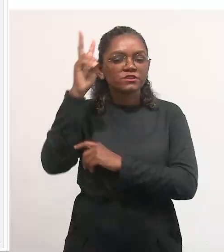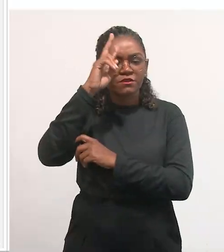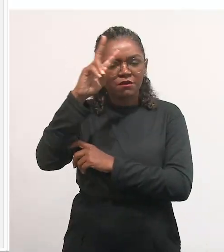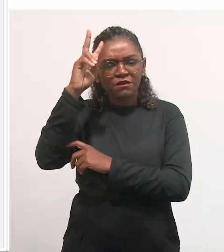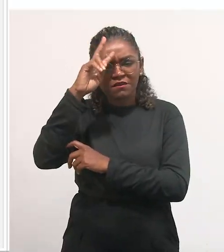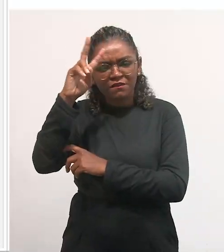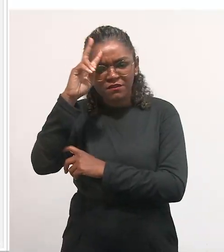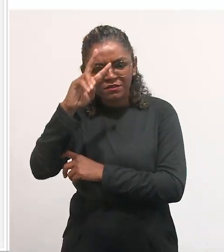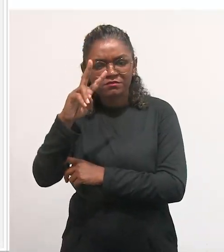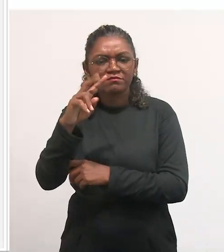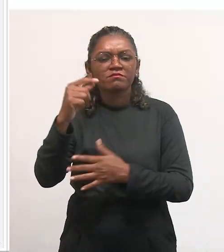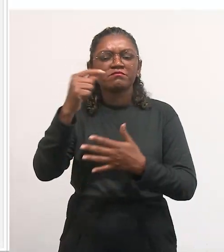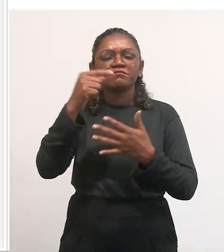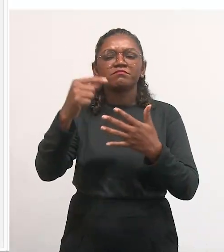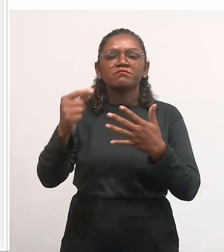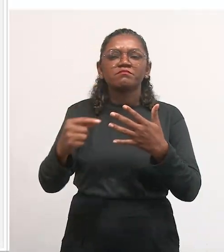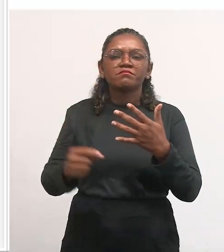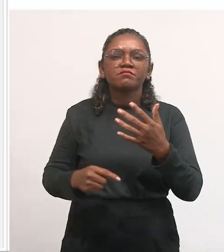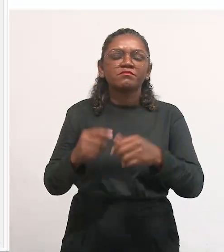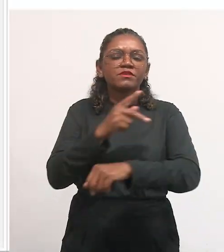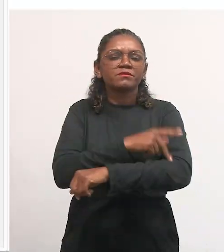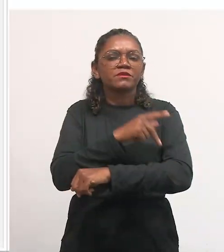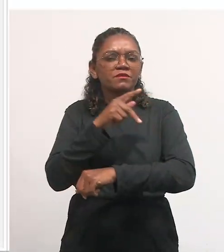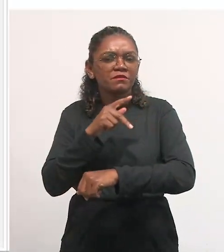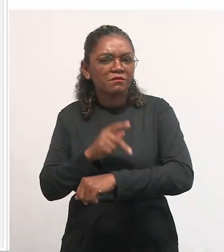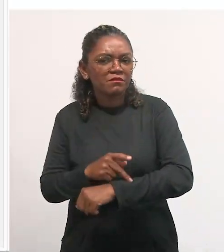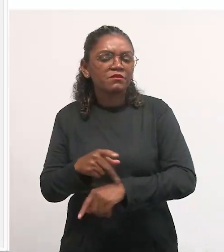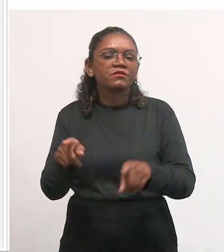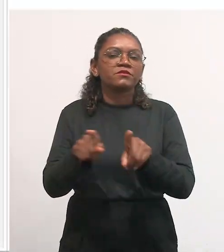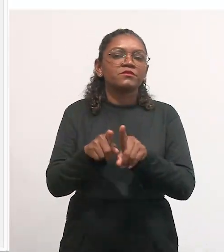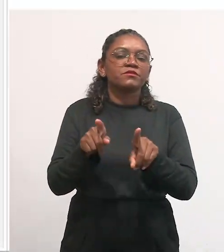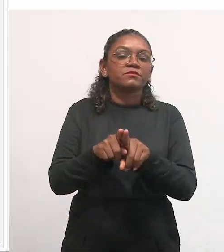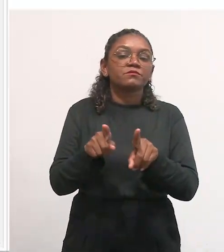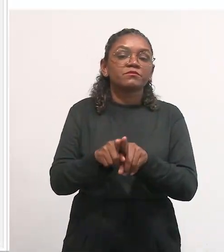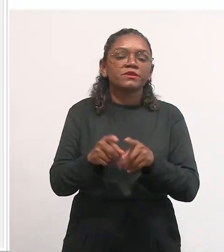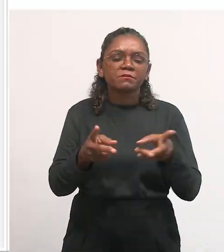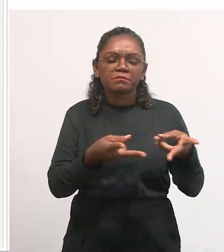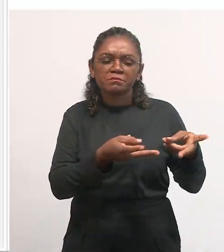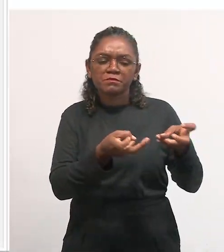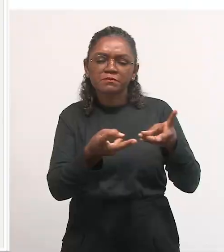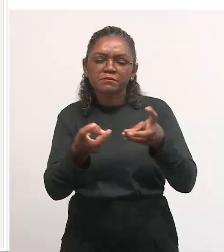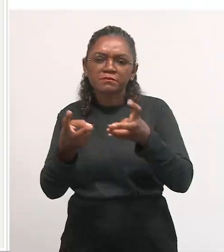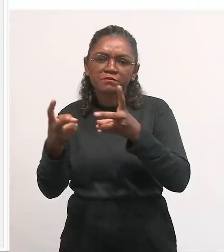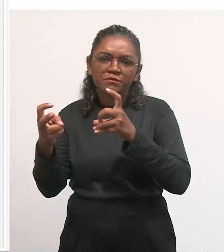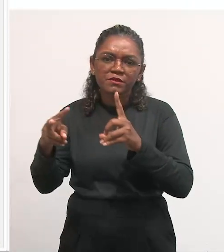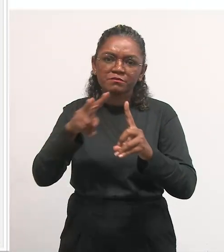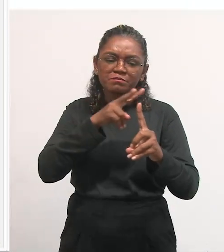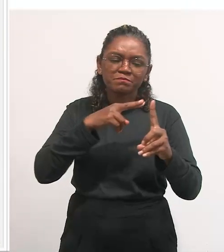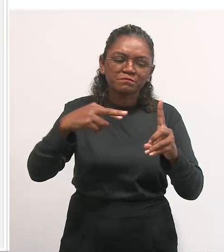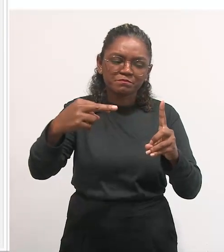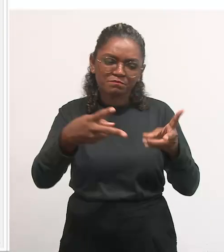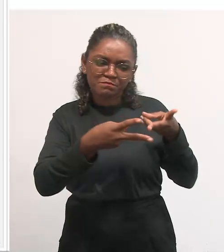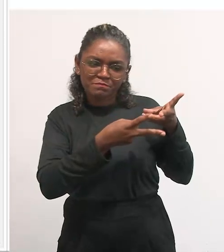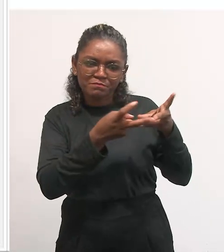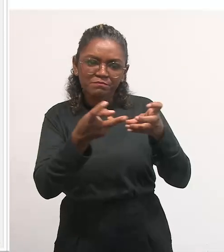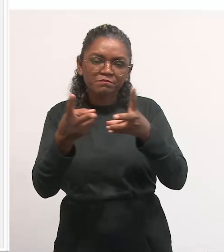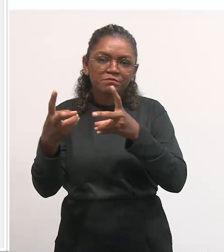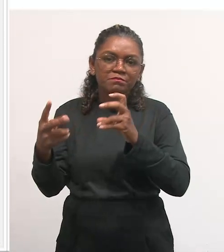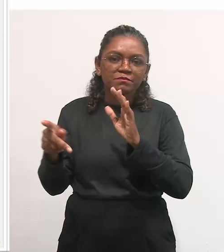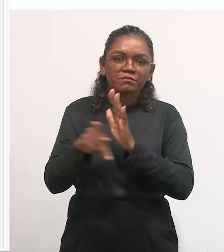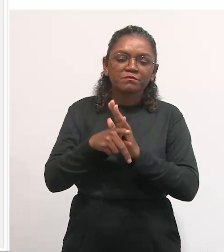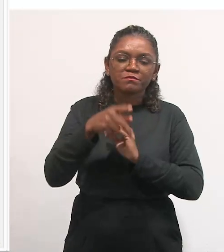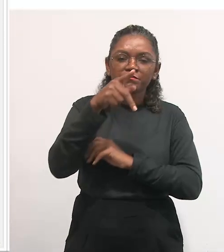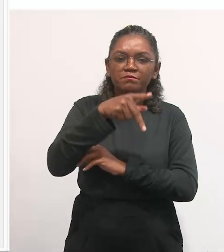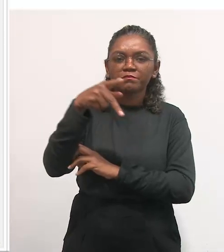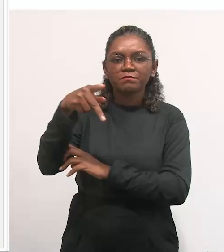pedagógicos, ou seja, que é como que se percebe a concepção para o projeto político-pedagógico, quais